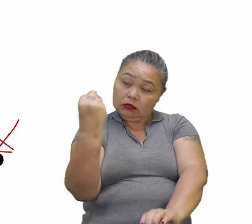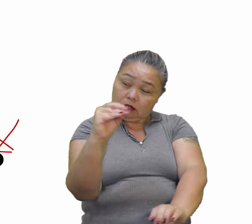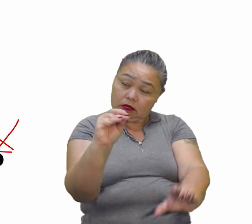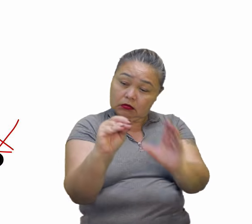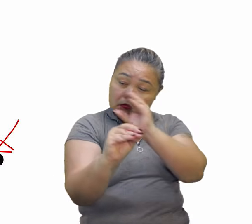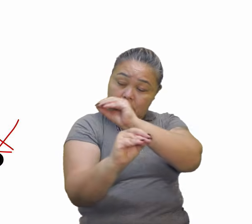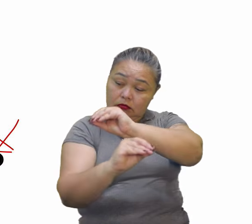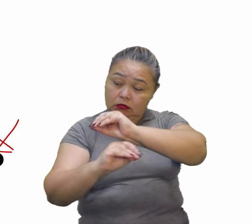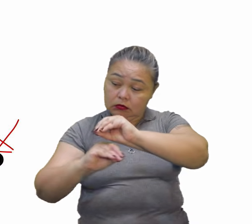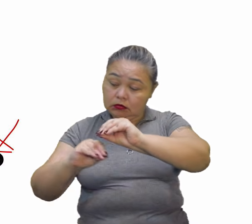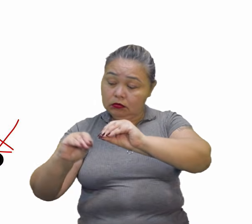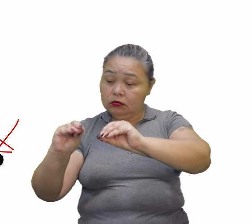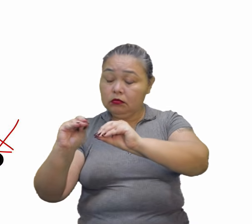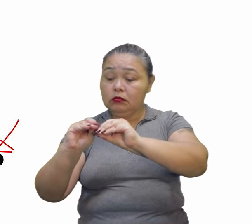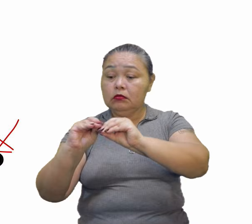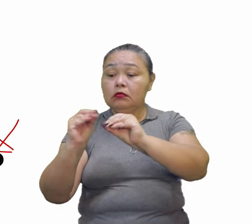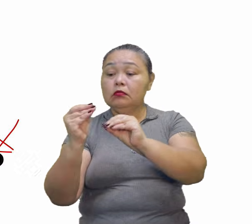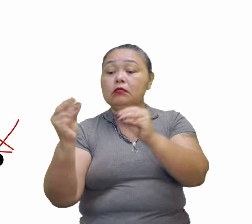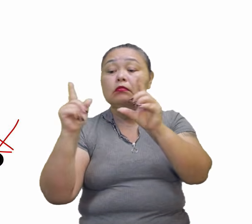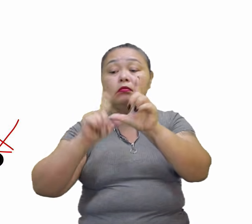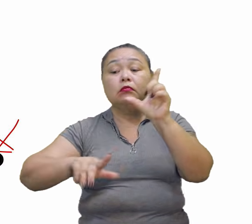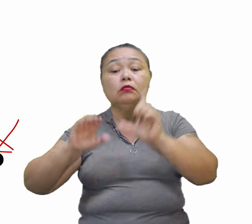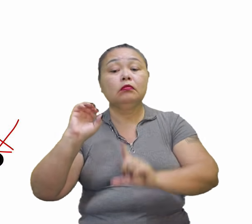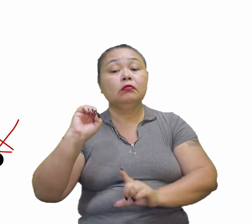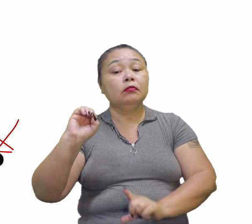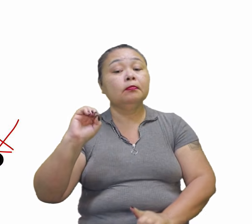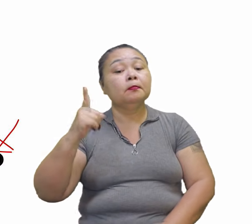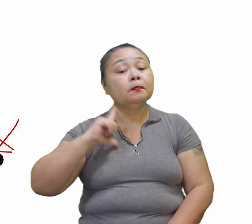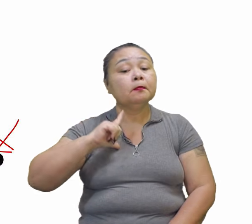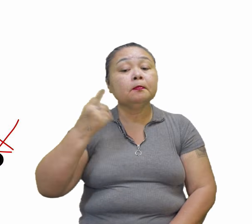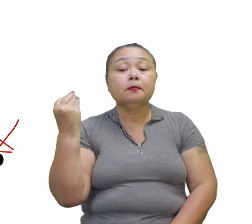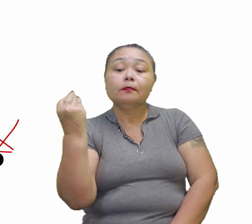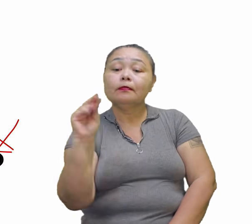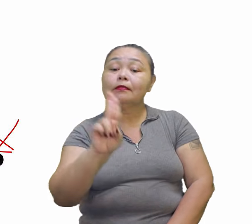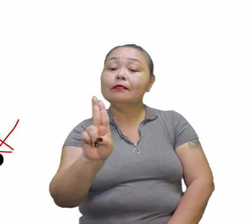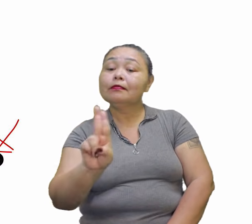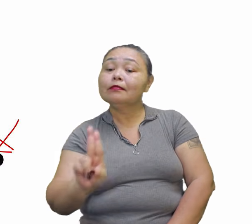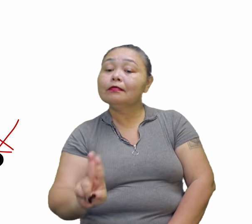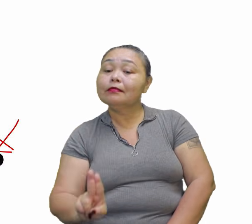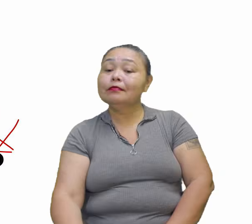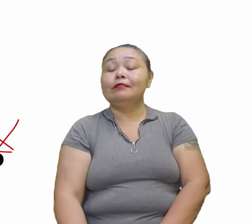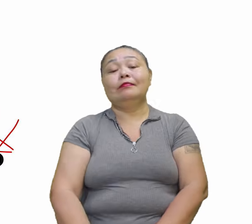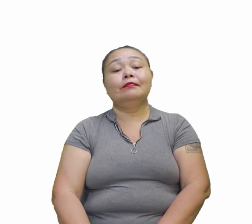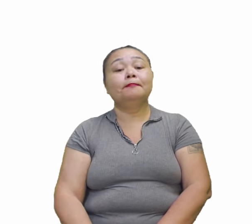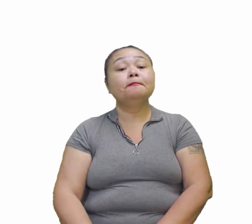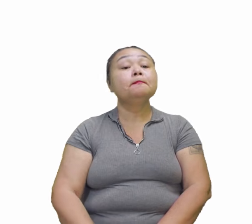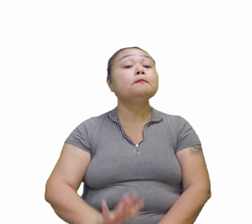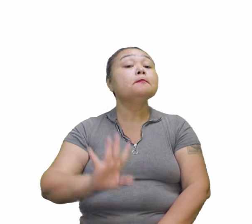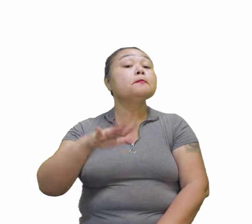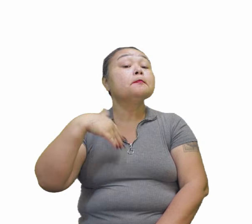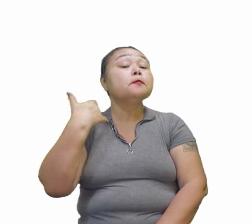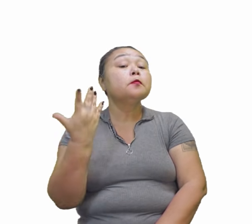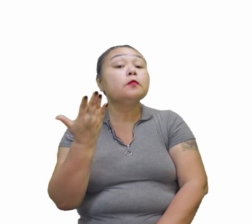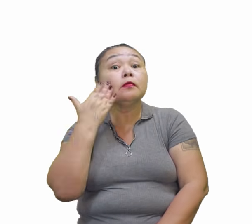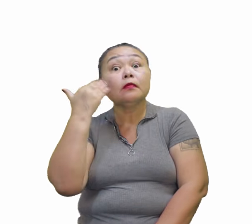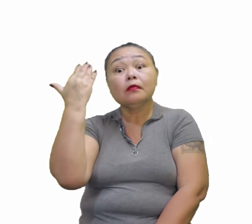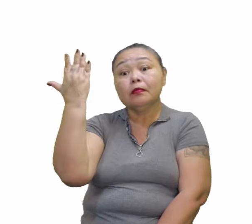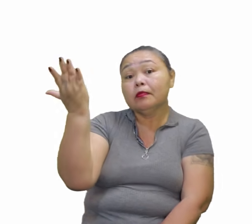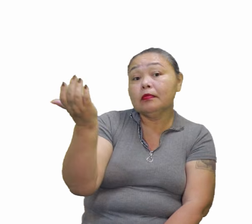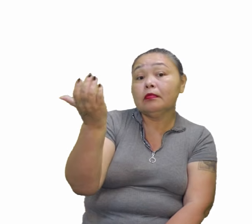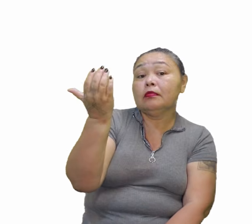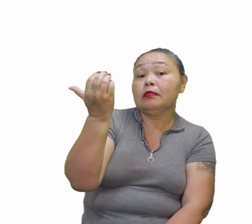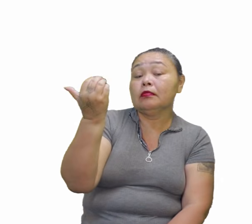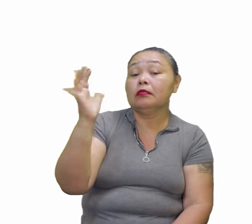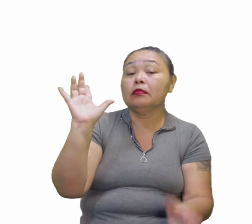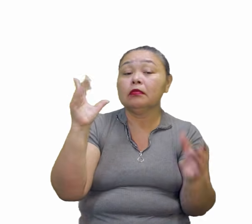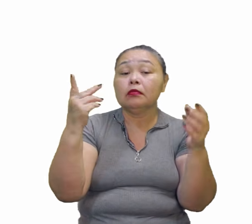junta com o infixo e o sufixo para dar o nome dos nossos alcanos. Quando você se deparar